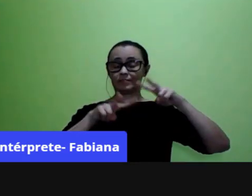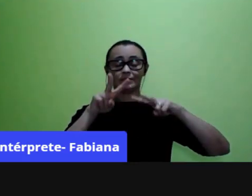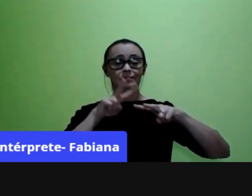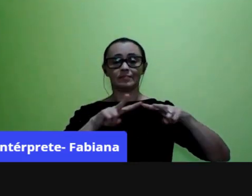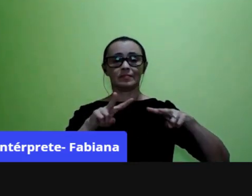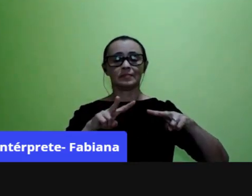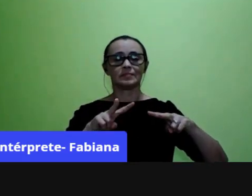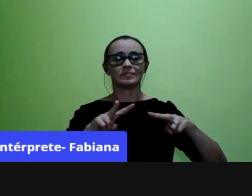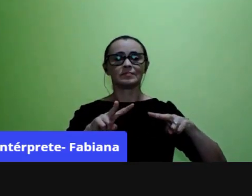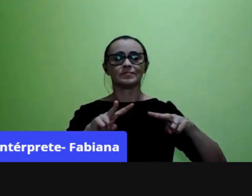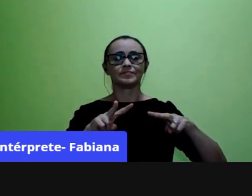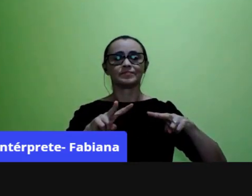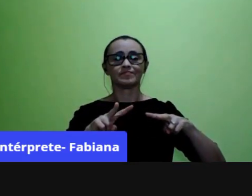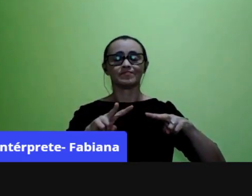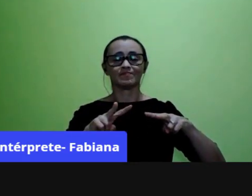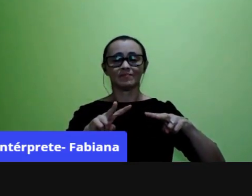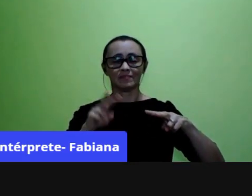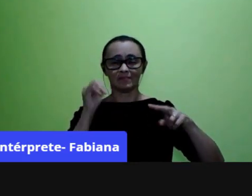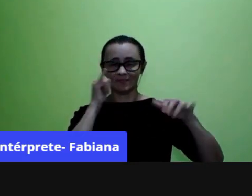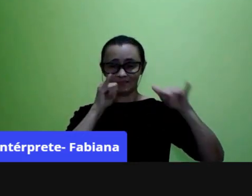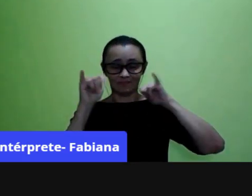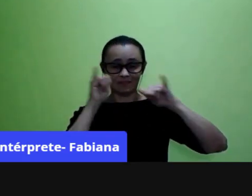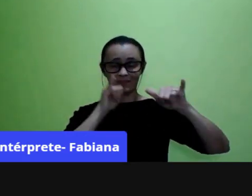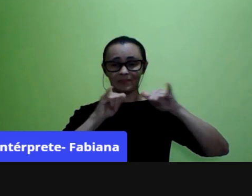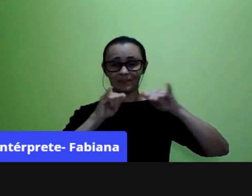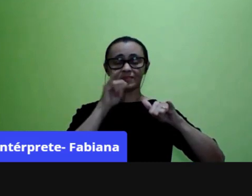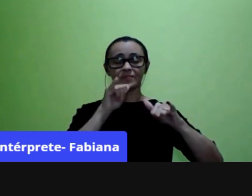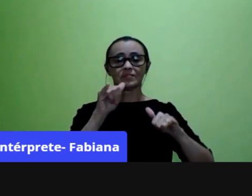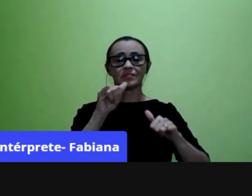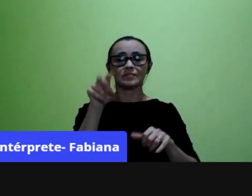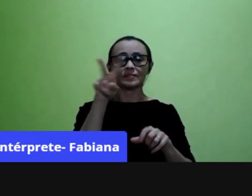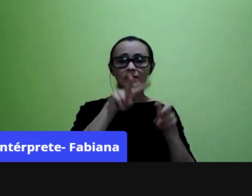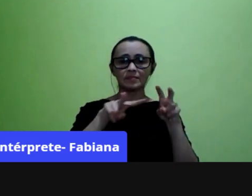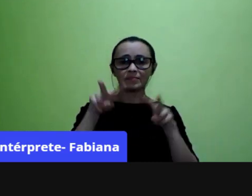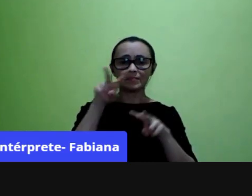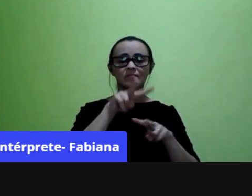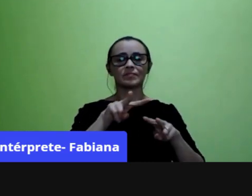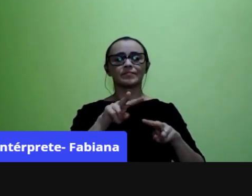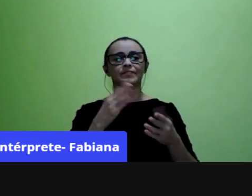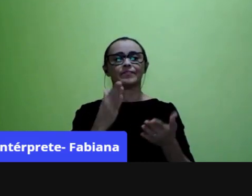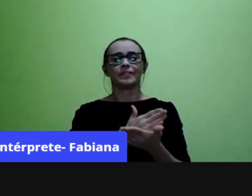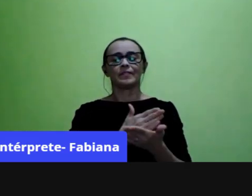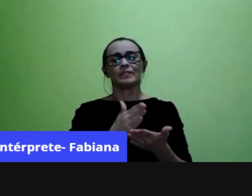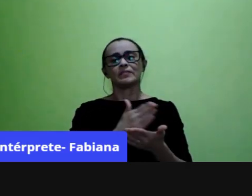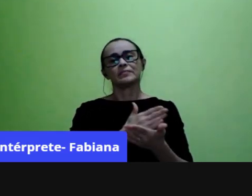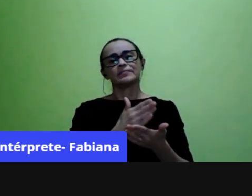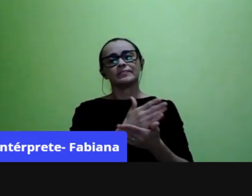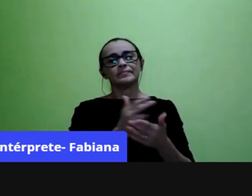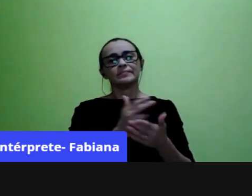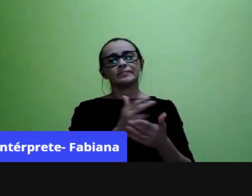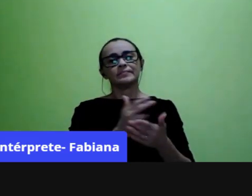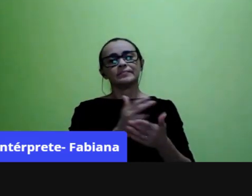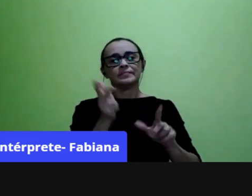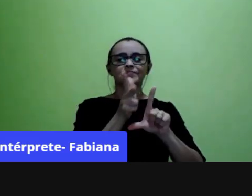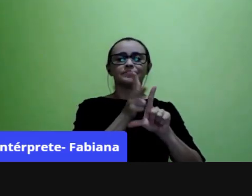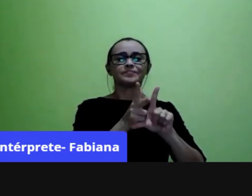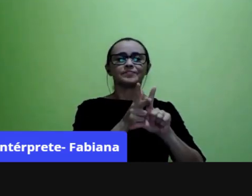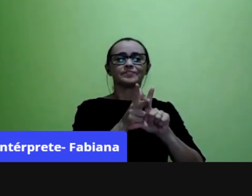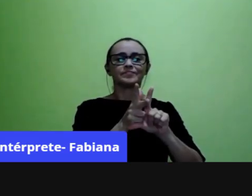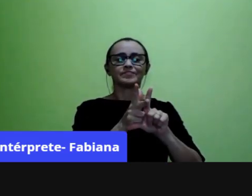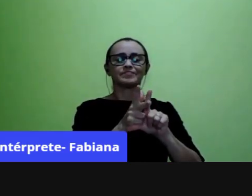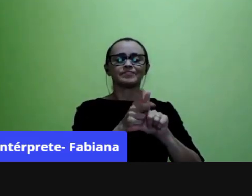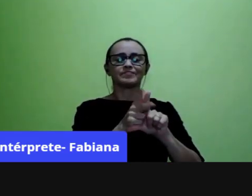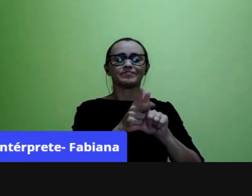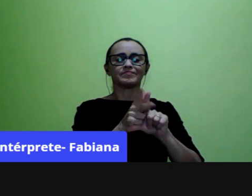poluir um pouco a visualização. Então, por exemplo, às vezes, muitos vídeos quiseram trazer o quadro